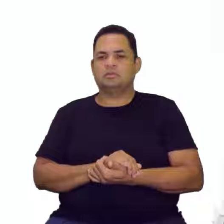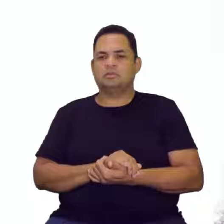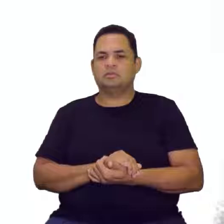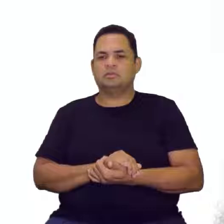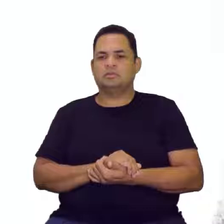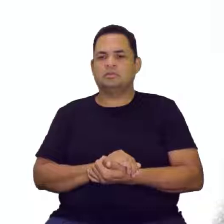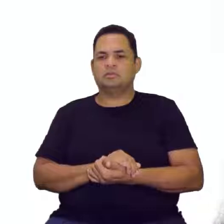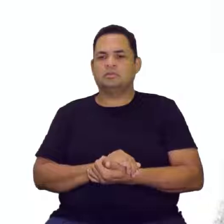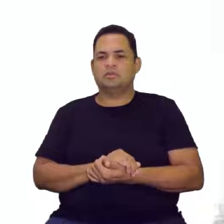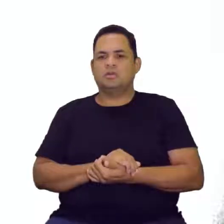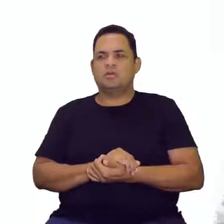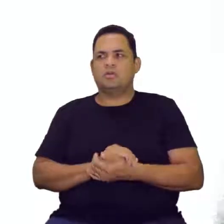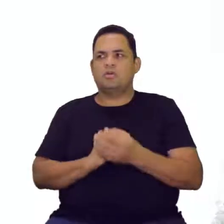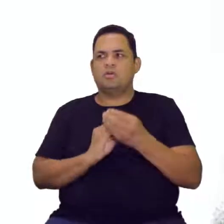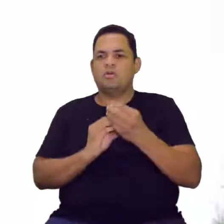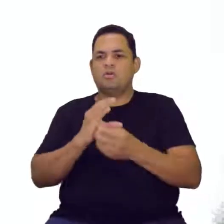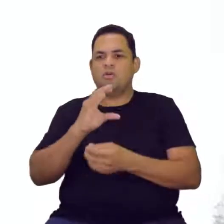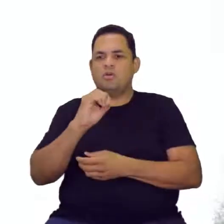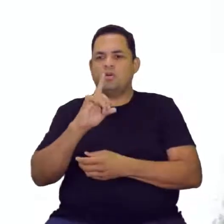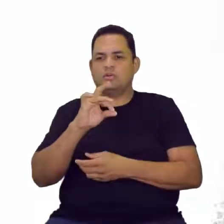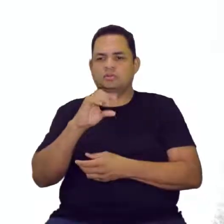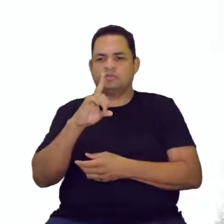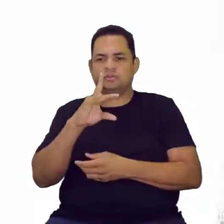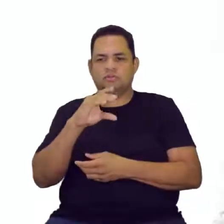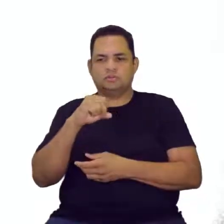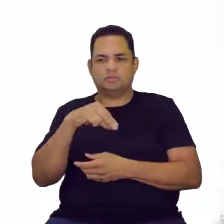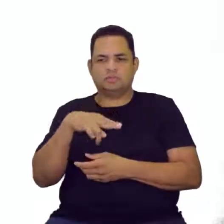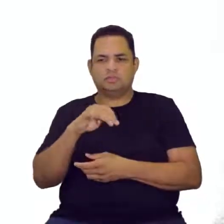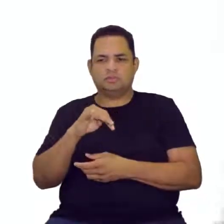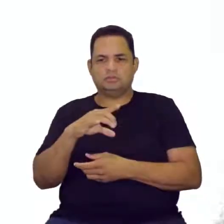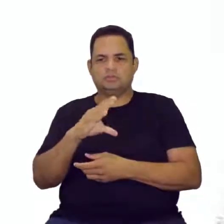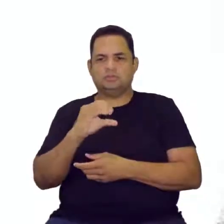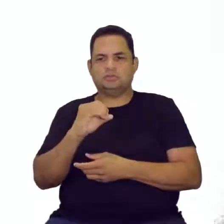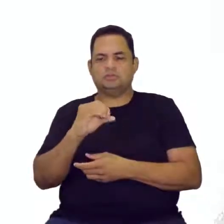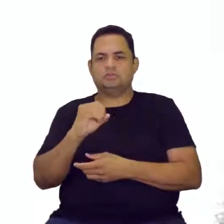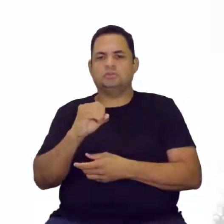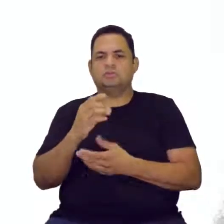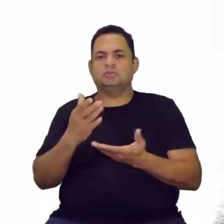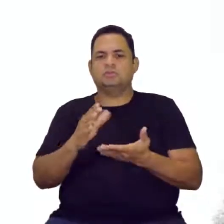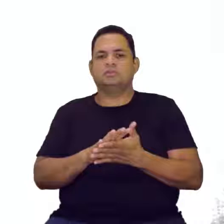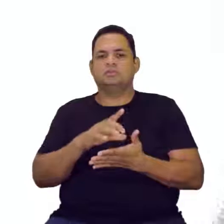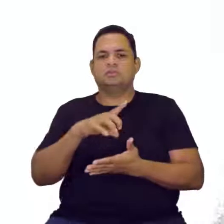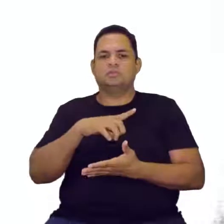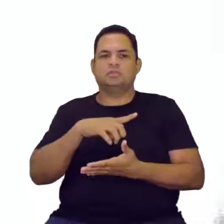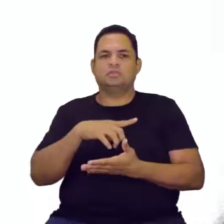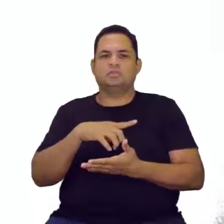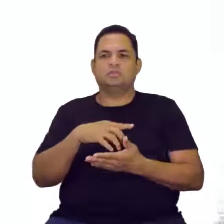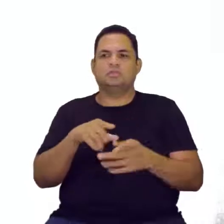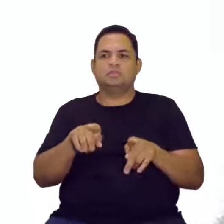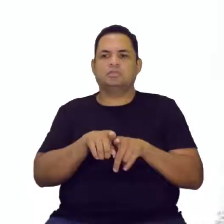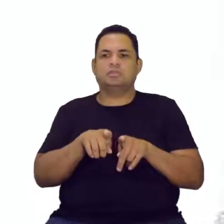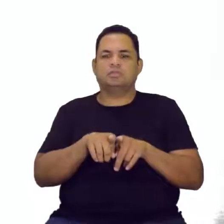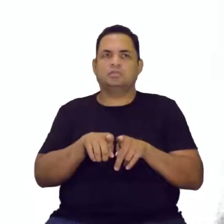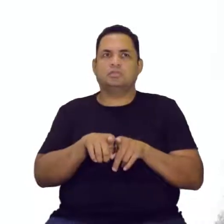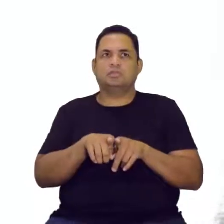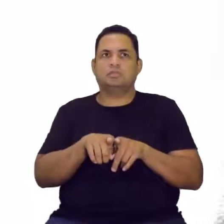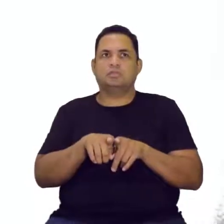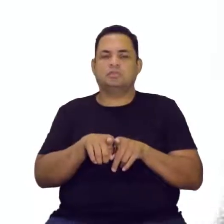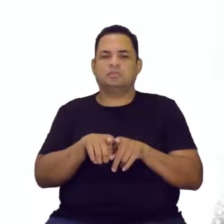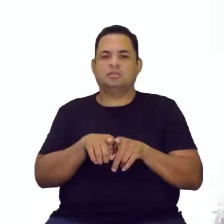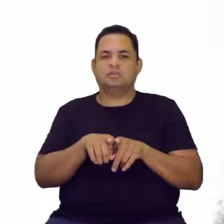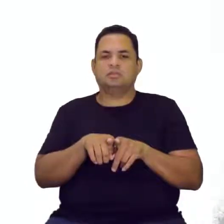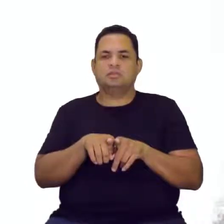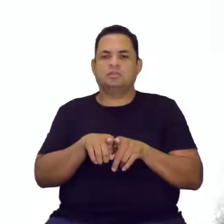óxidos, que a gente viu, né? Óxido nítrico, óxido nitroso, tem de enxofre também. E